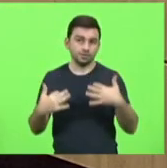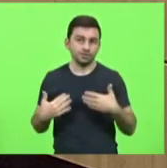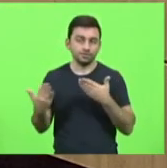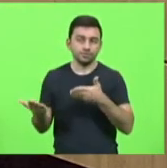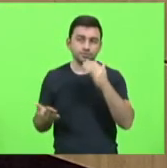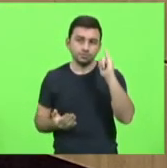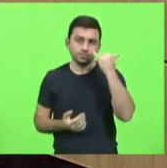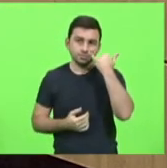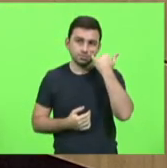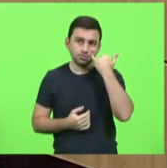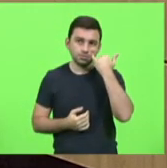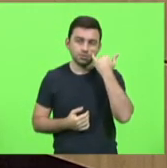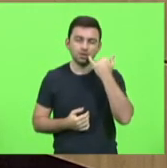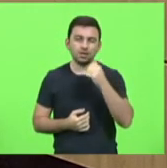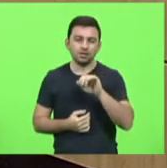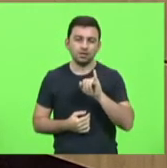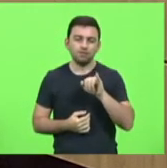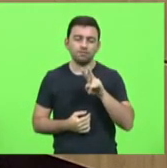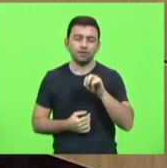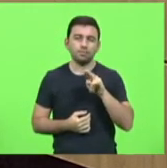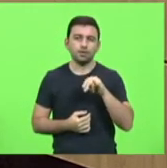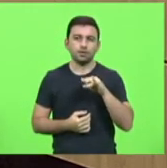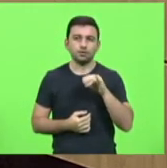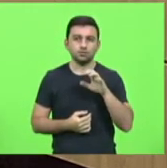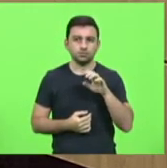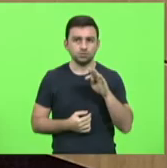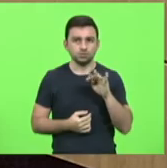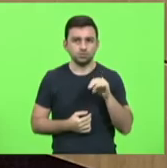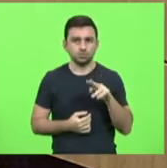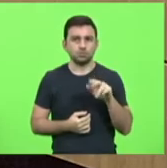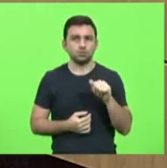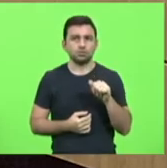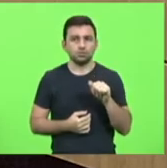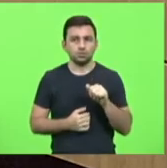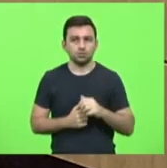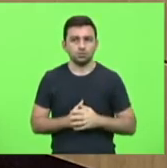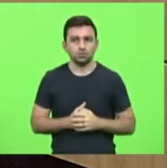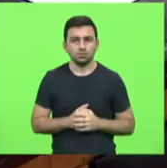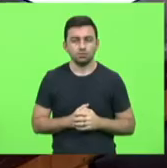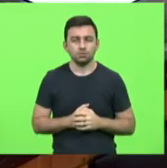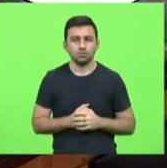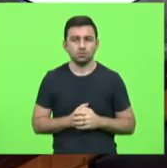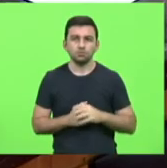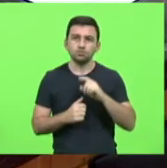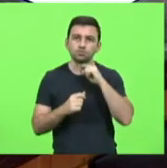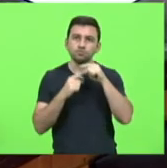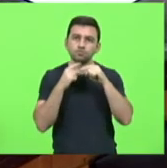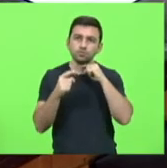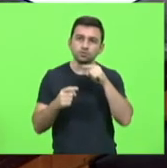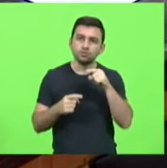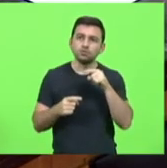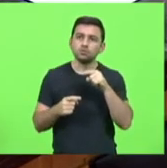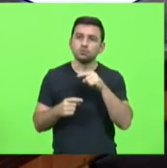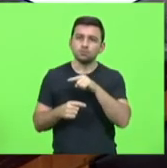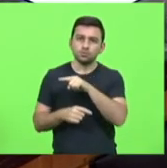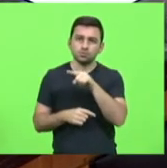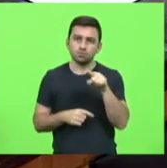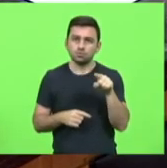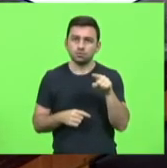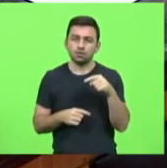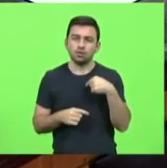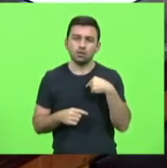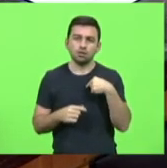que o tratamento da ivermectina eu fiz. Em dúvida pro réu. Foi isso que eu